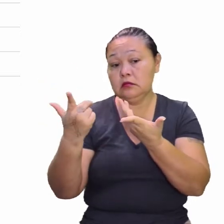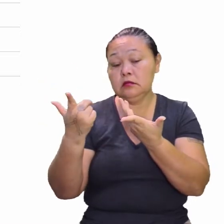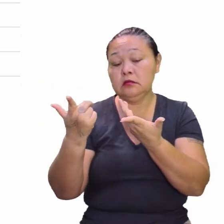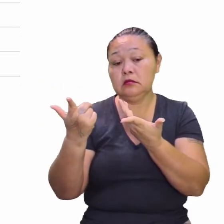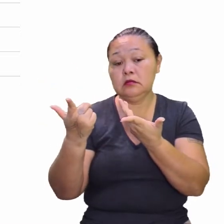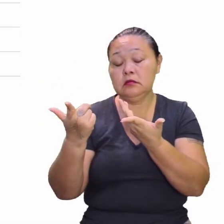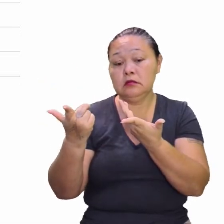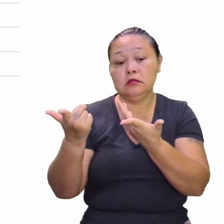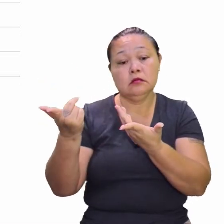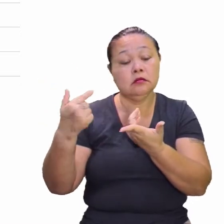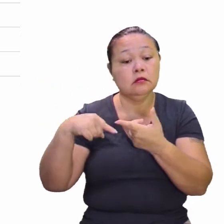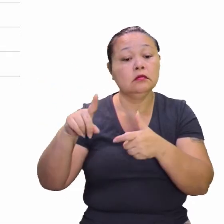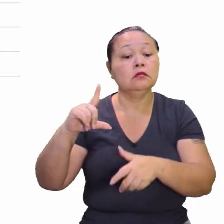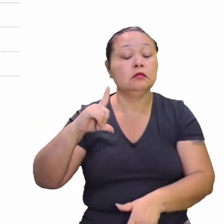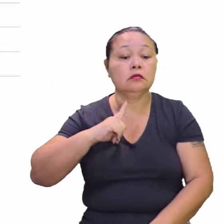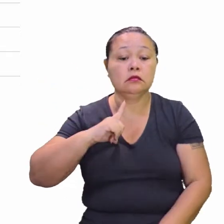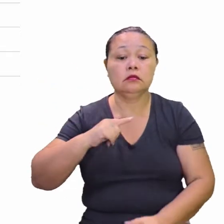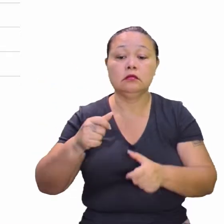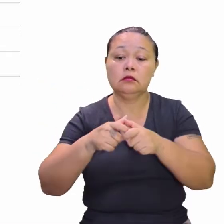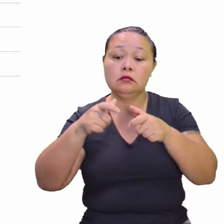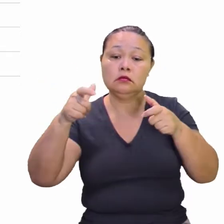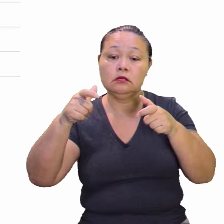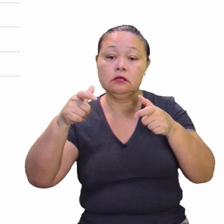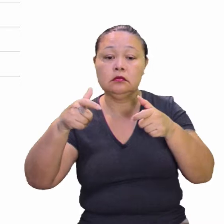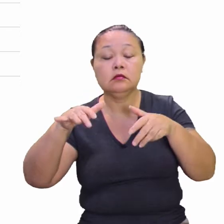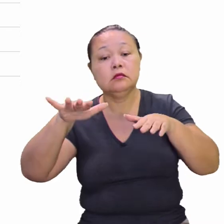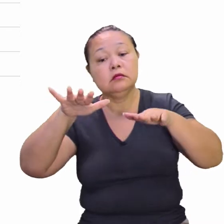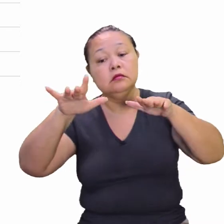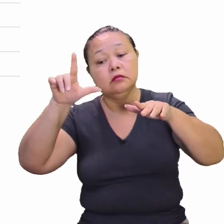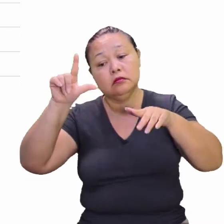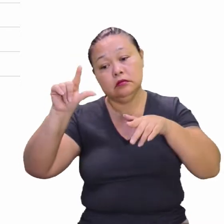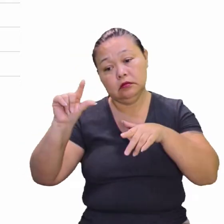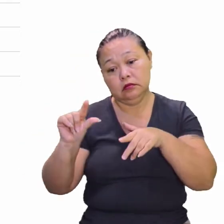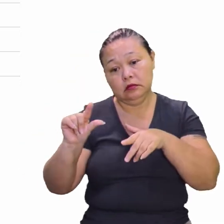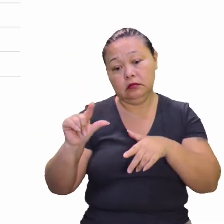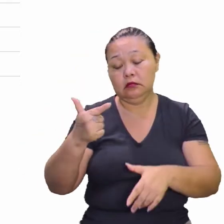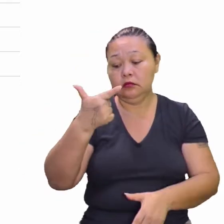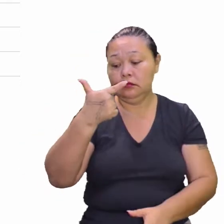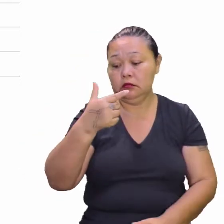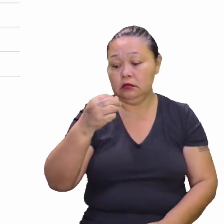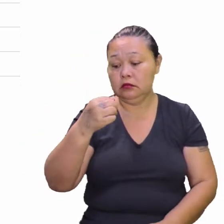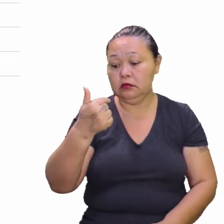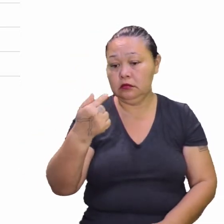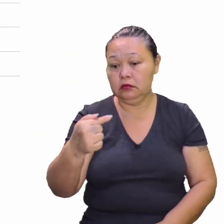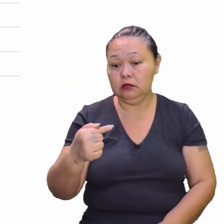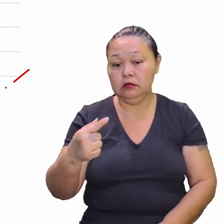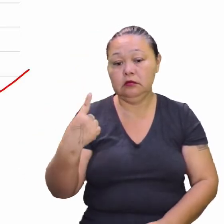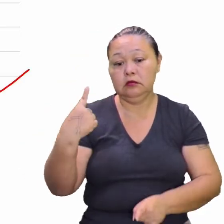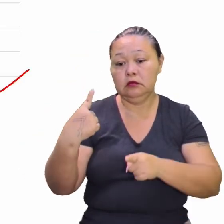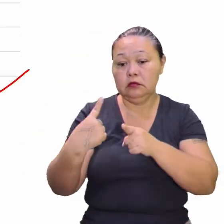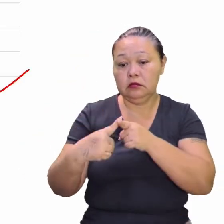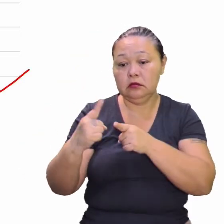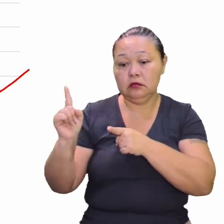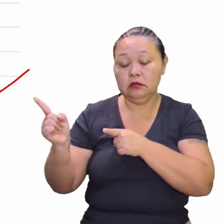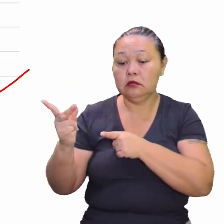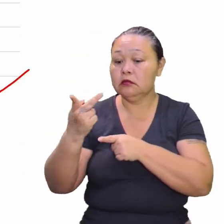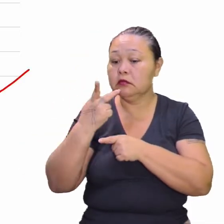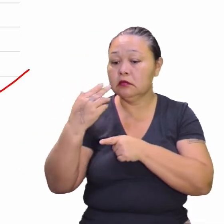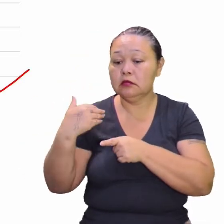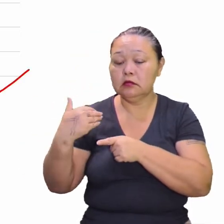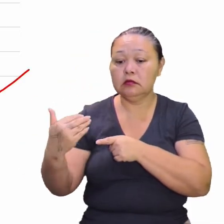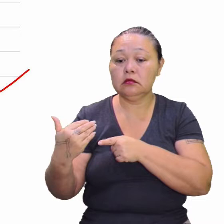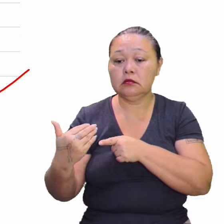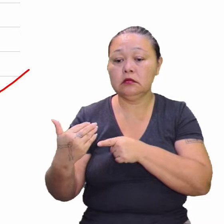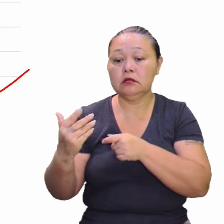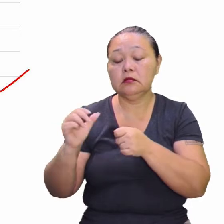de gráfico. Então houve o aumento e depois a redução em 2017 por conta daquela situação que a gente